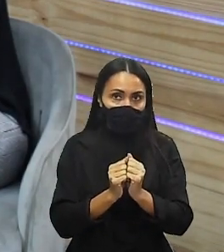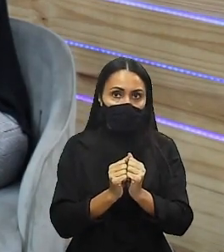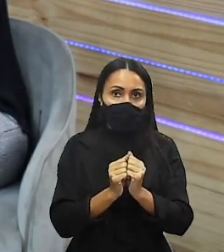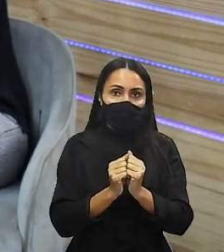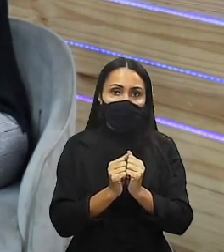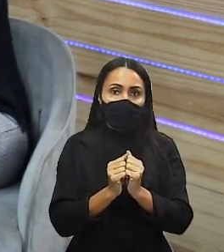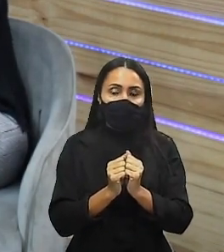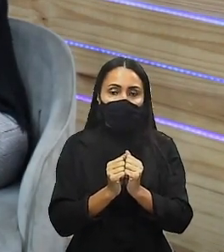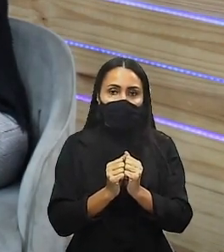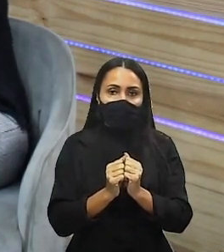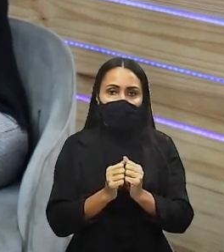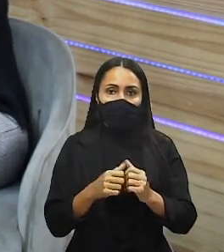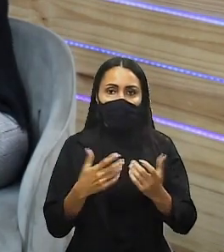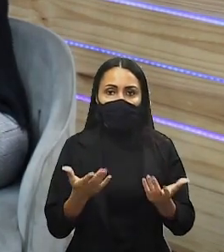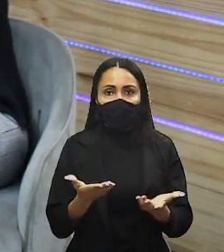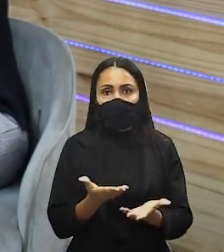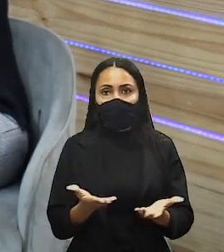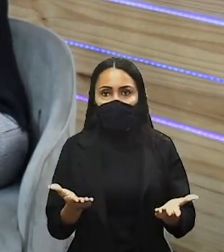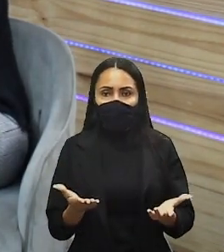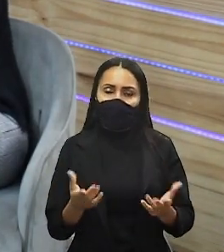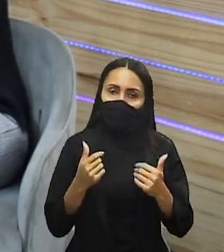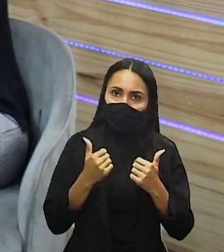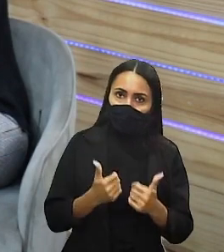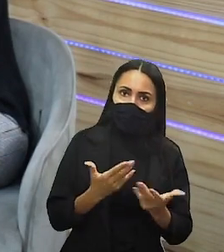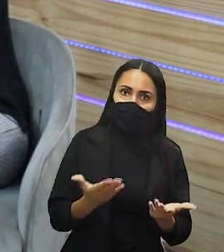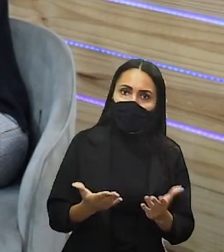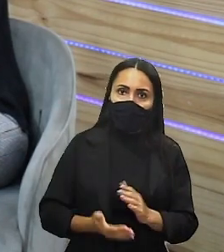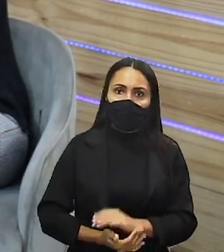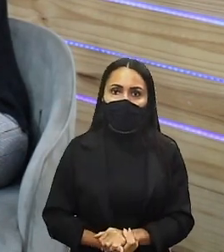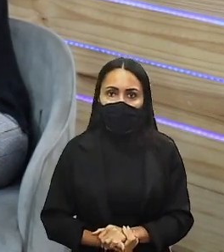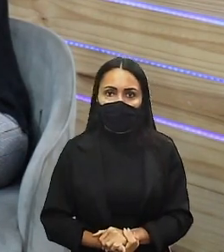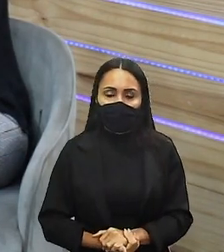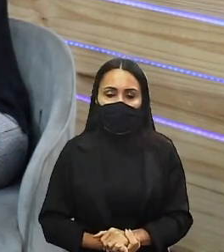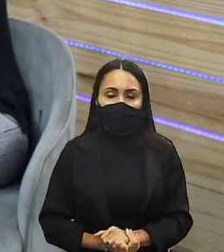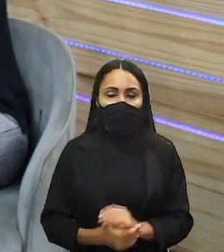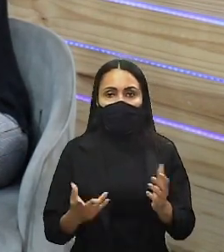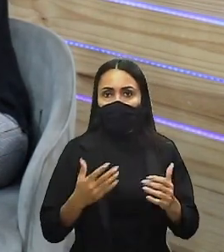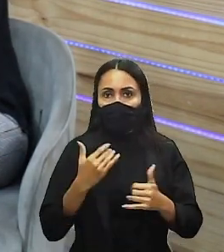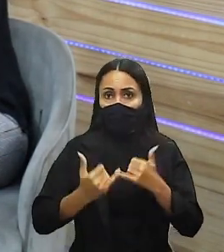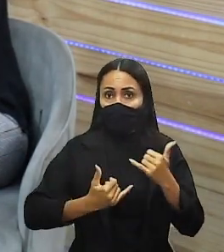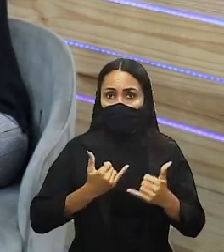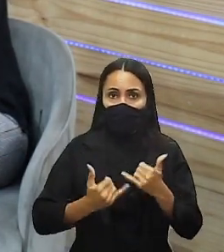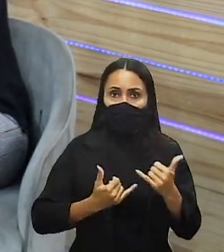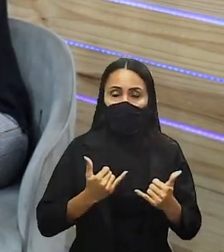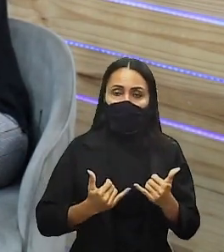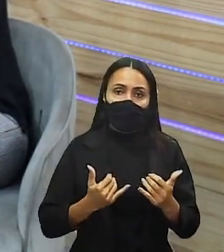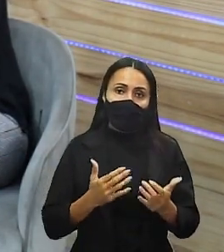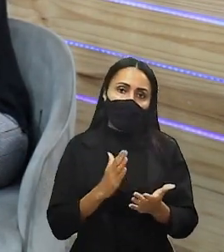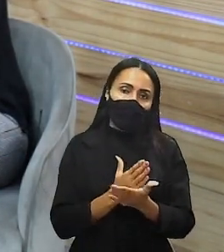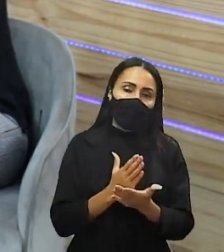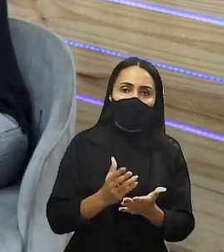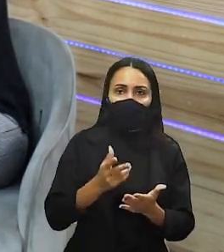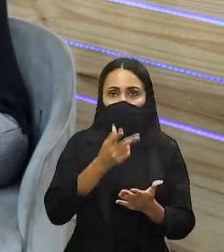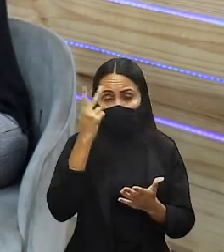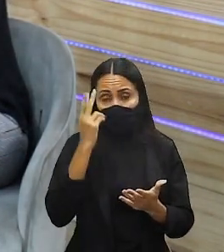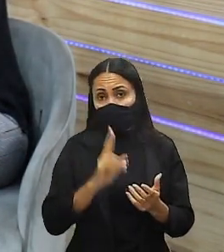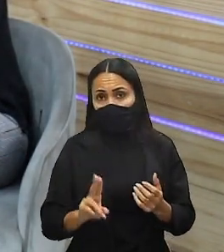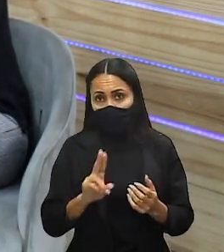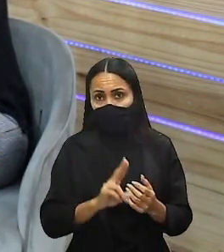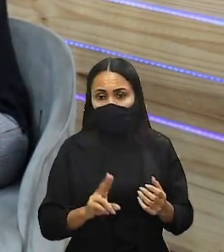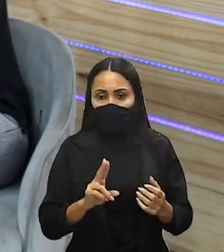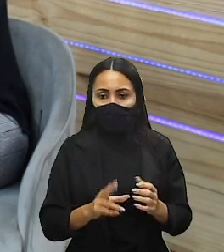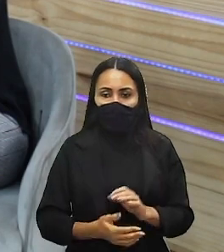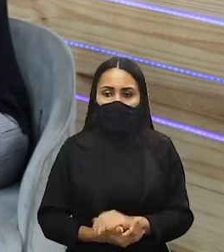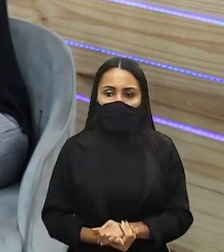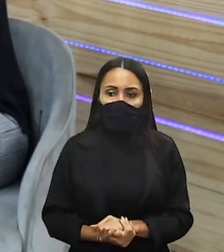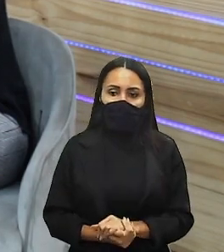assim, Sônia, é sobre isso e tá tudo bem, né? É um meme, é uma brincadeira, né? Acho que muita gente usa essa expressão aí,